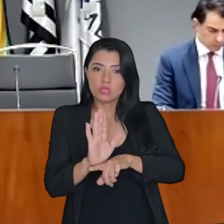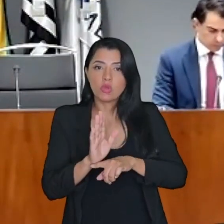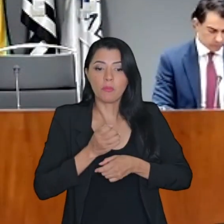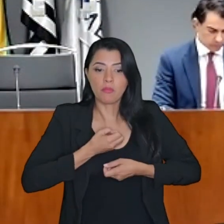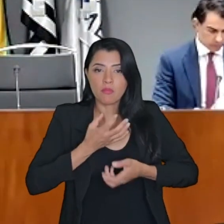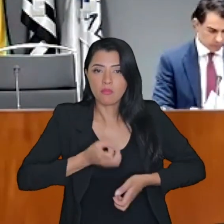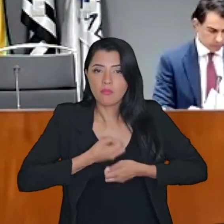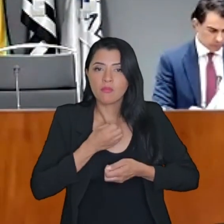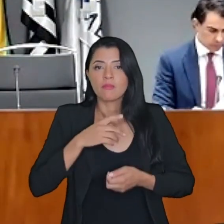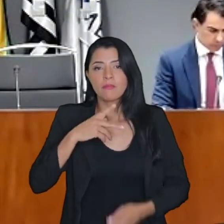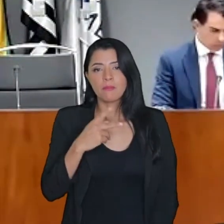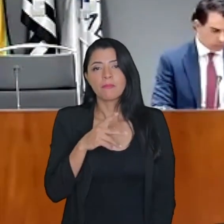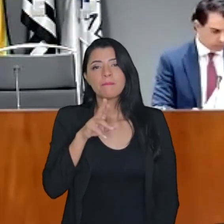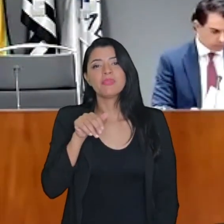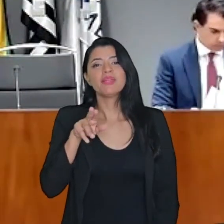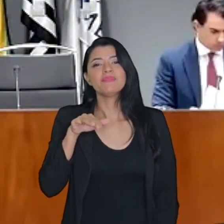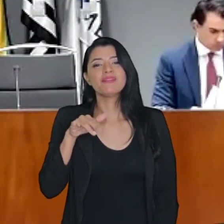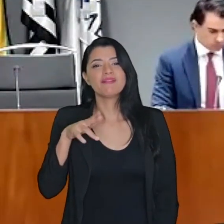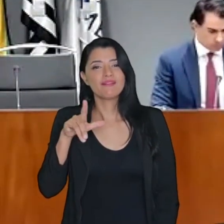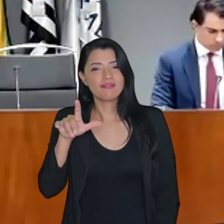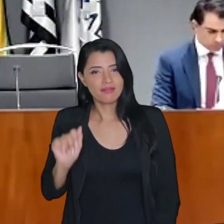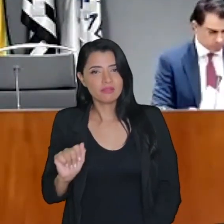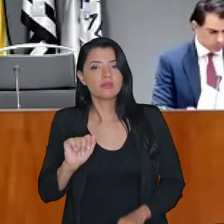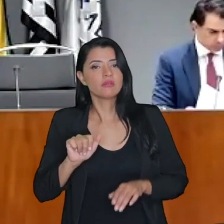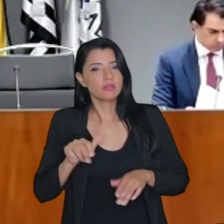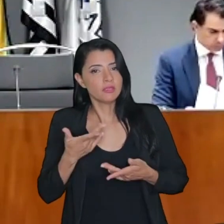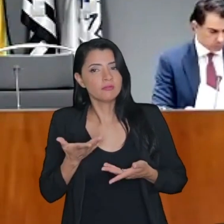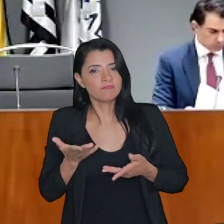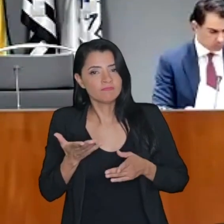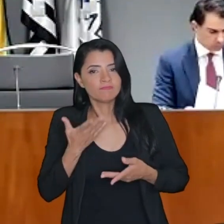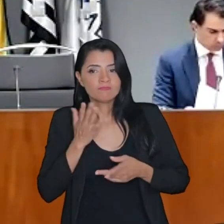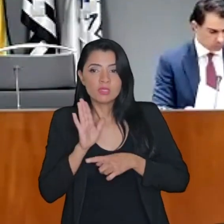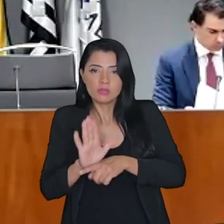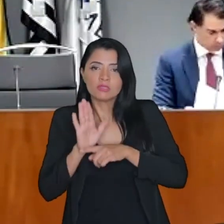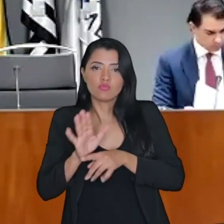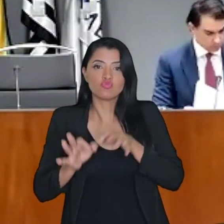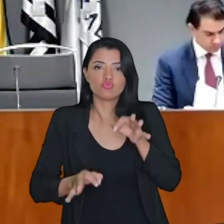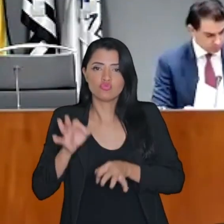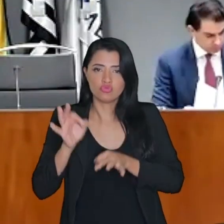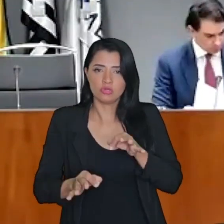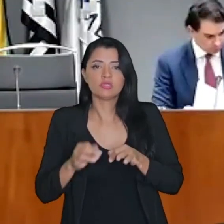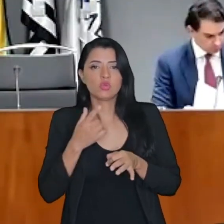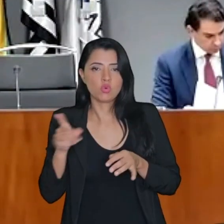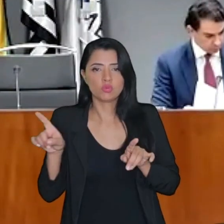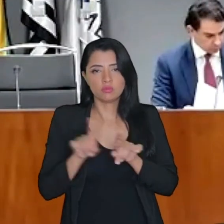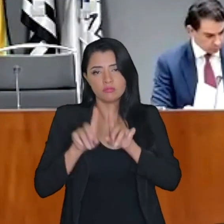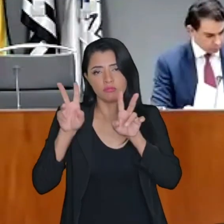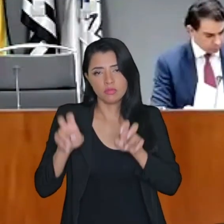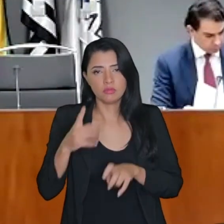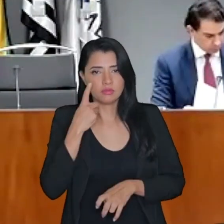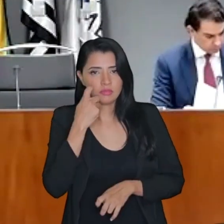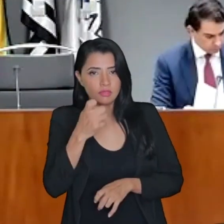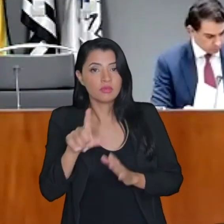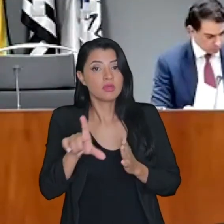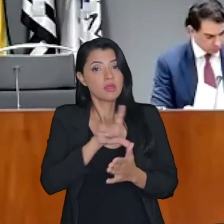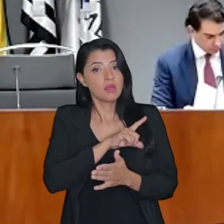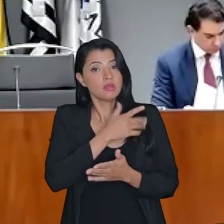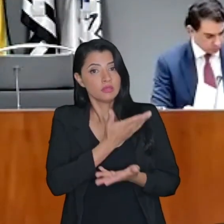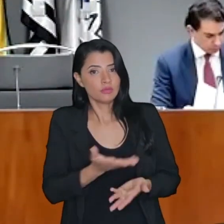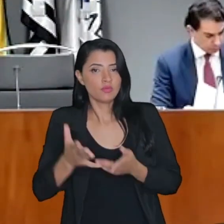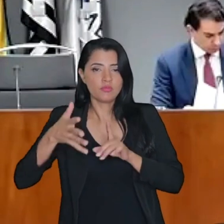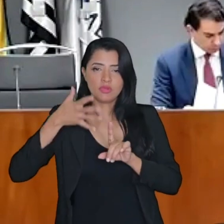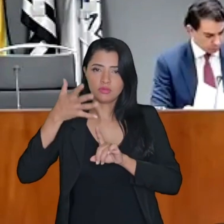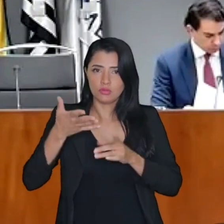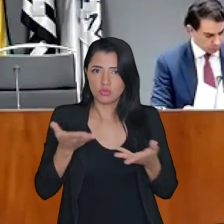justiça, e em seguida teremos um outro painel também muito interessante. Antes de passar a palavra para os palestrantes de